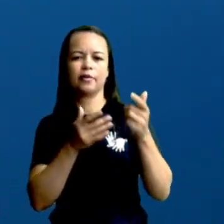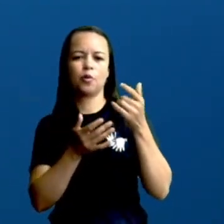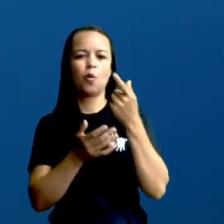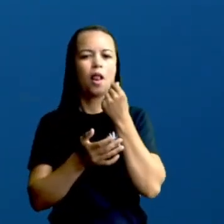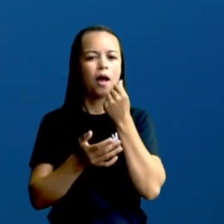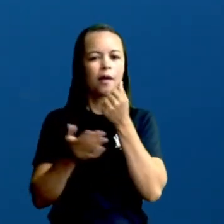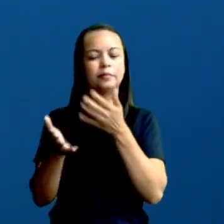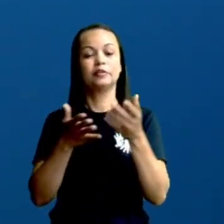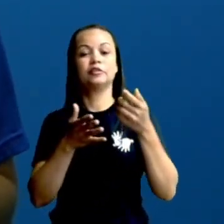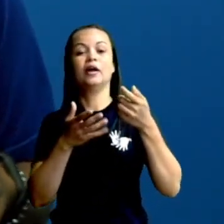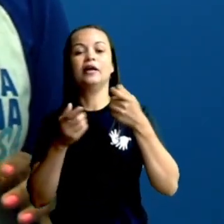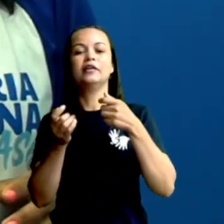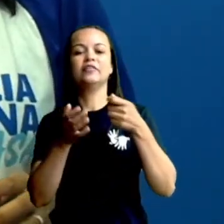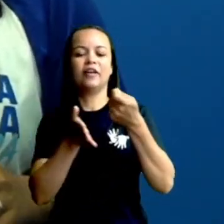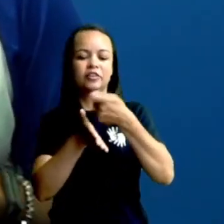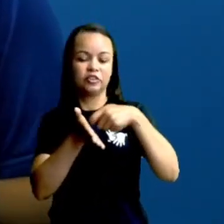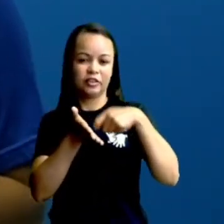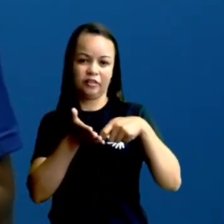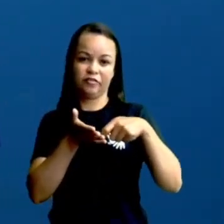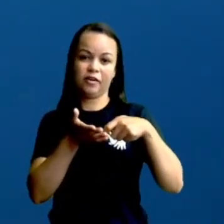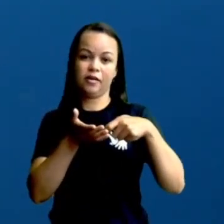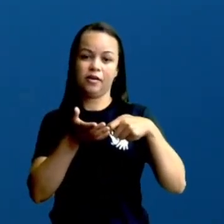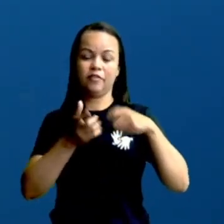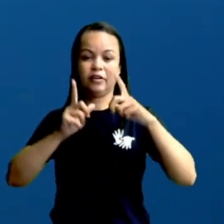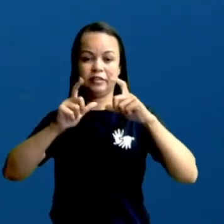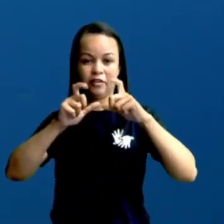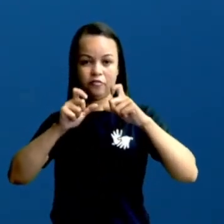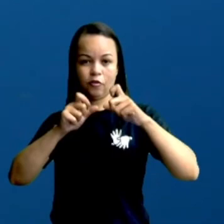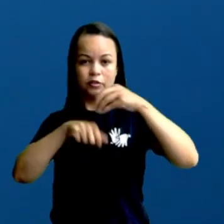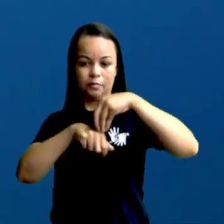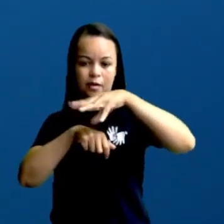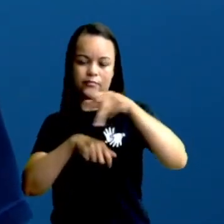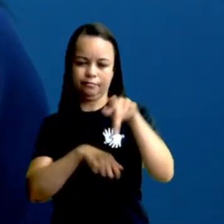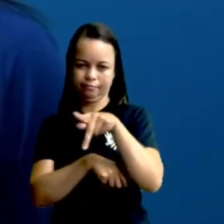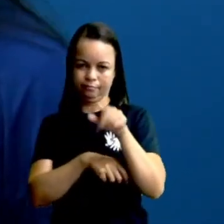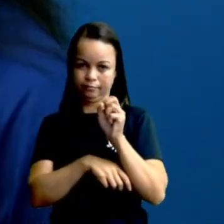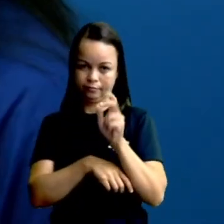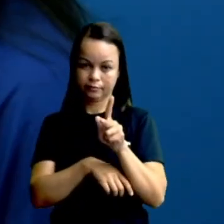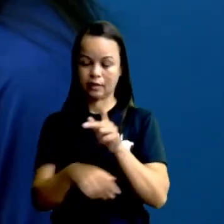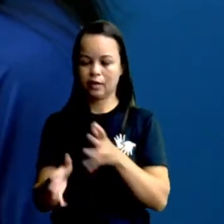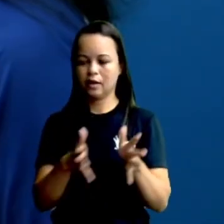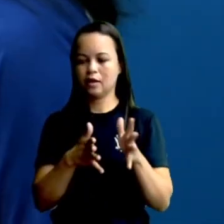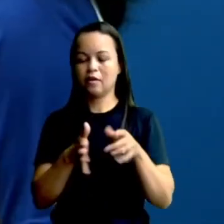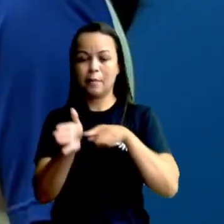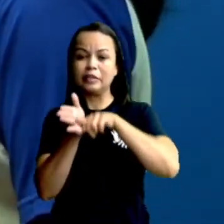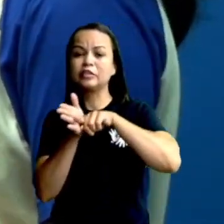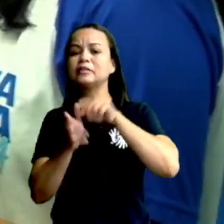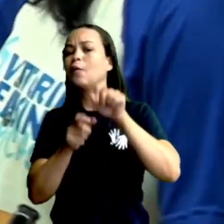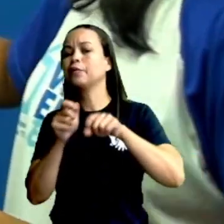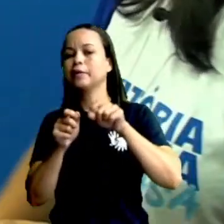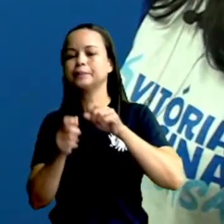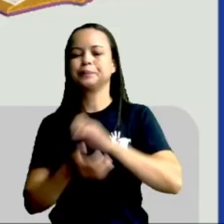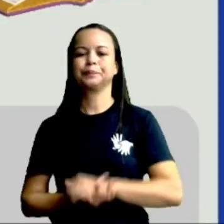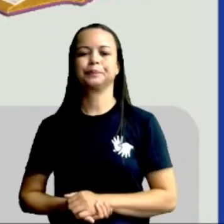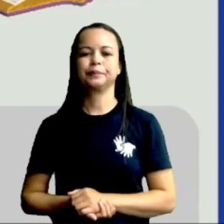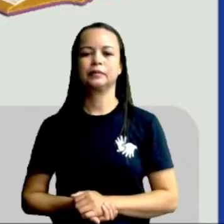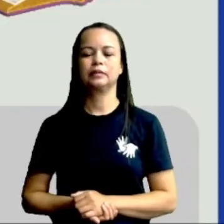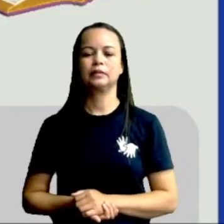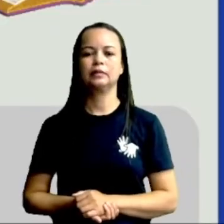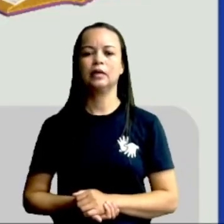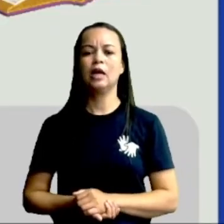vai escrever aí, vai tirar, quando terminar, tira a foto e manda para tua professora, tá bom? Então você vai pesquisar o seguinte, ó.